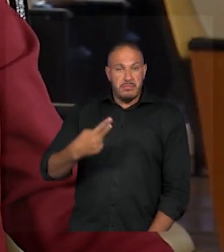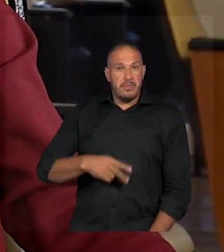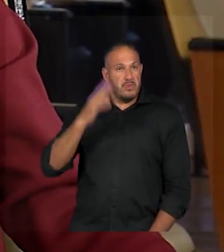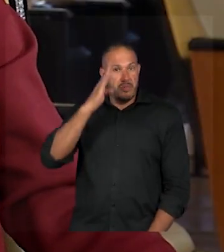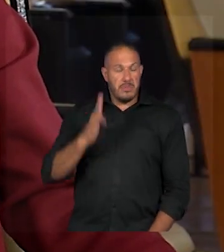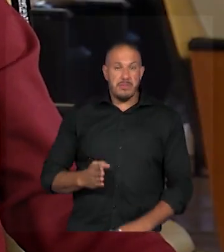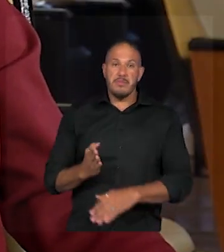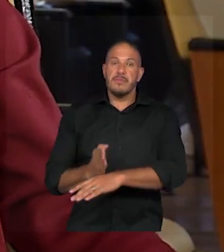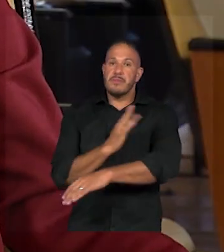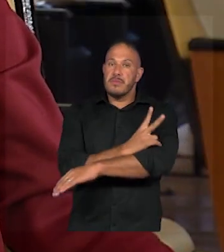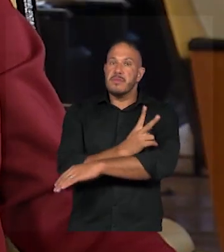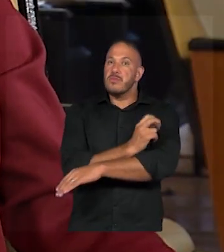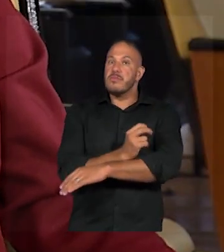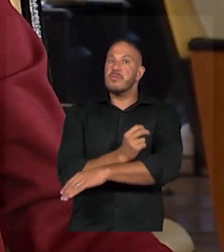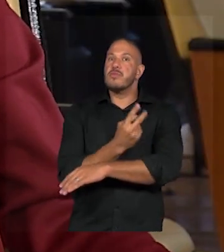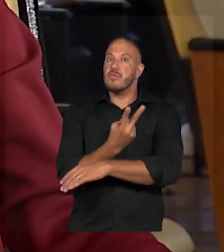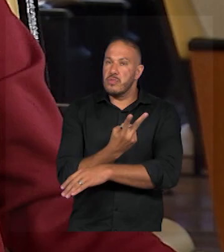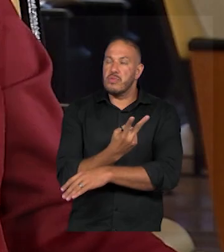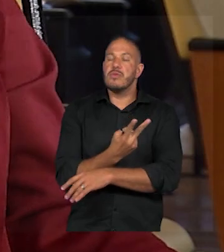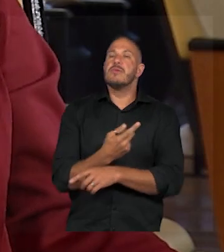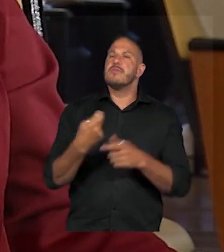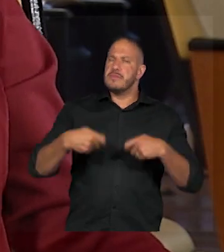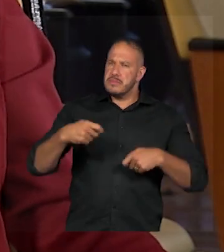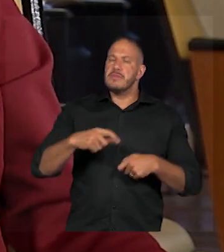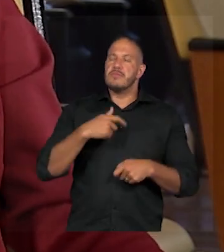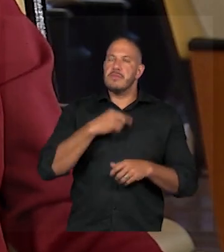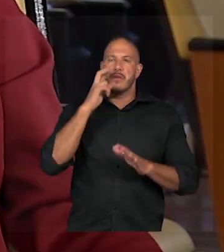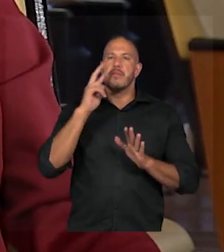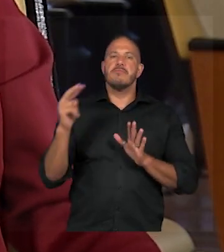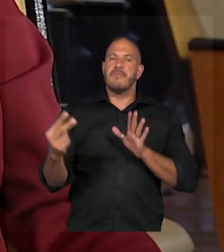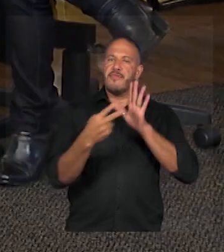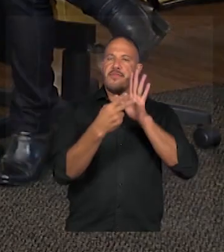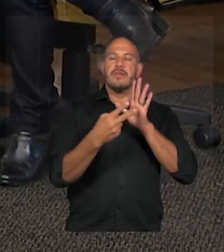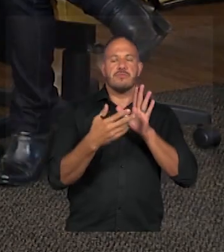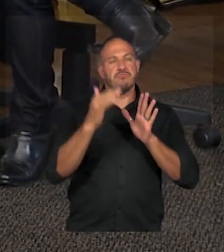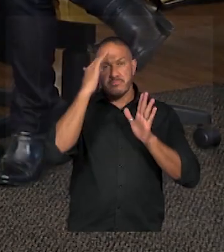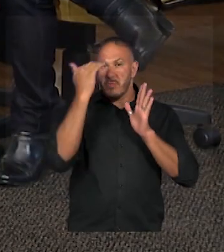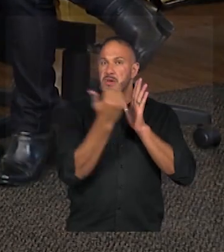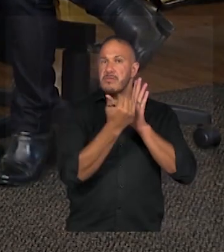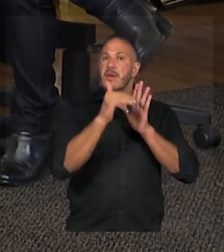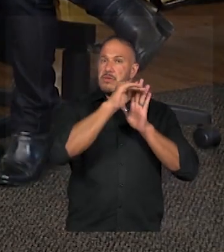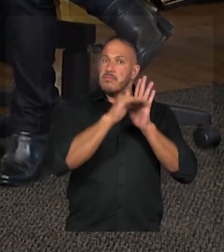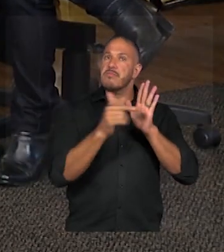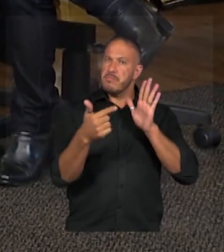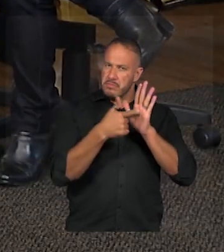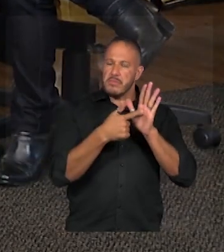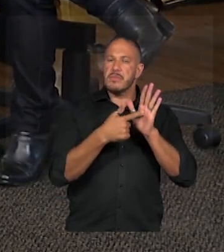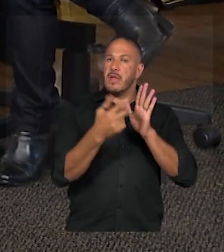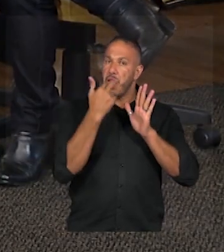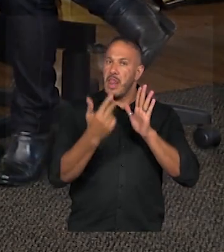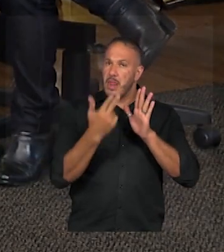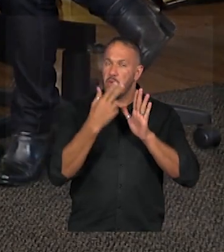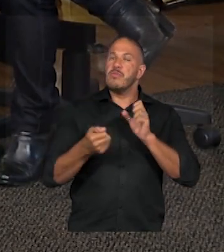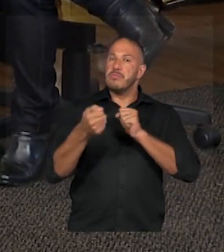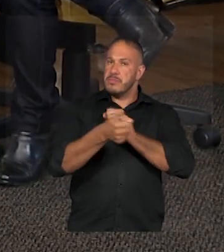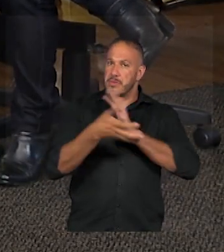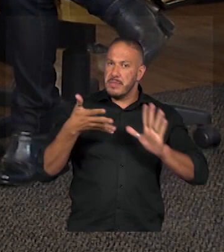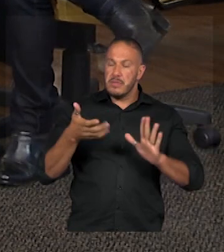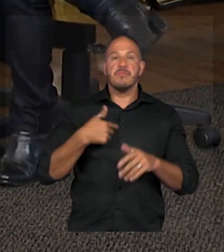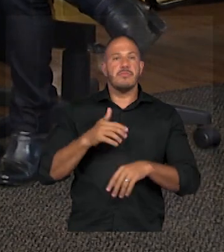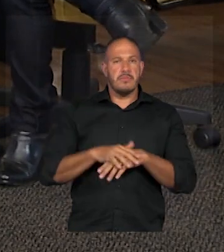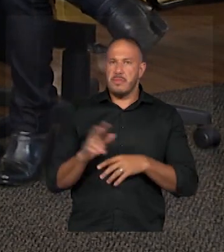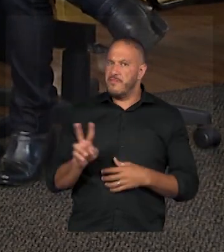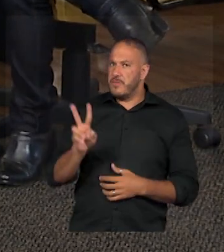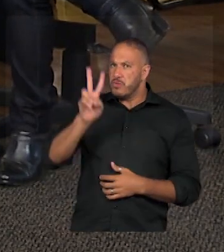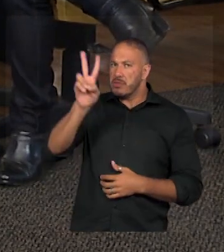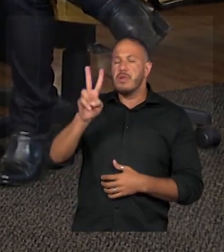desde 2002. E que deve ter seu status respeitado. Ela deve ser valorizada, e quanto mais se divulga e